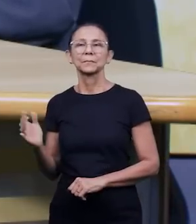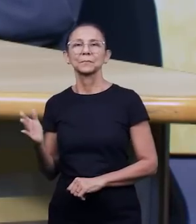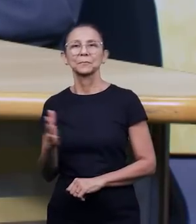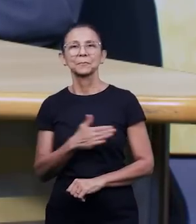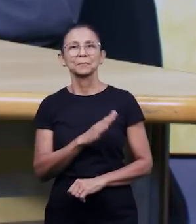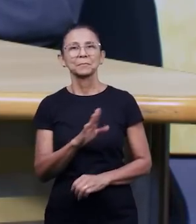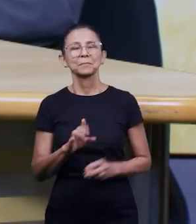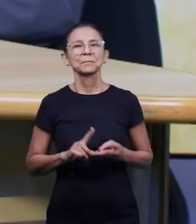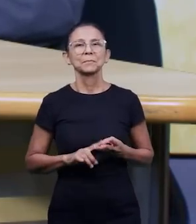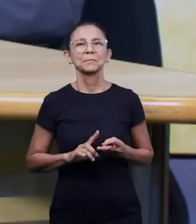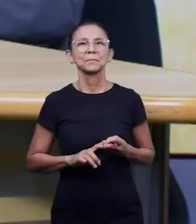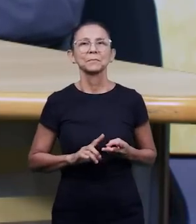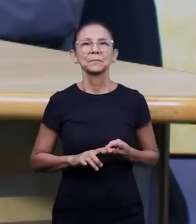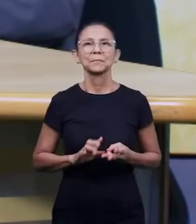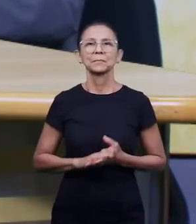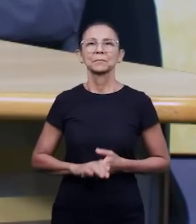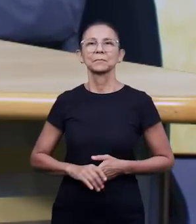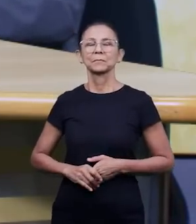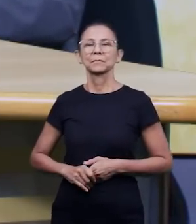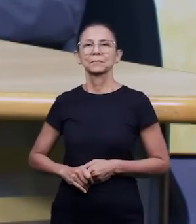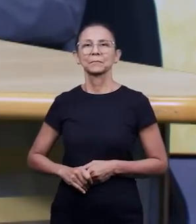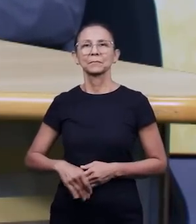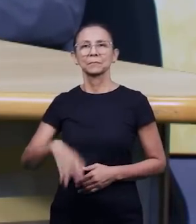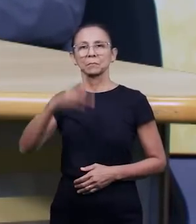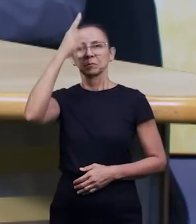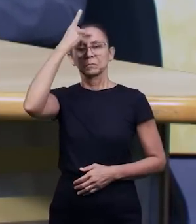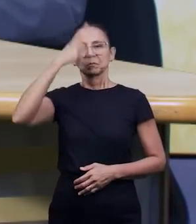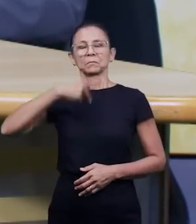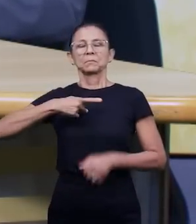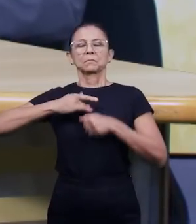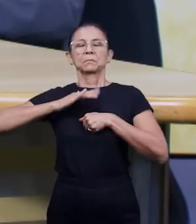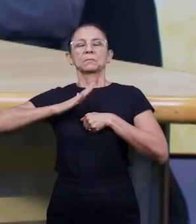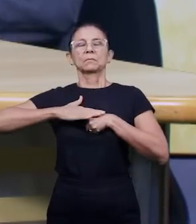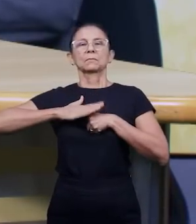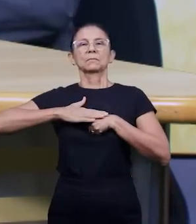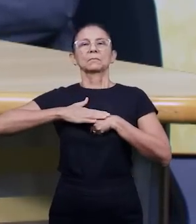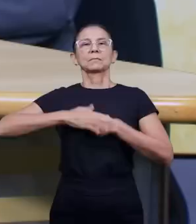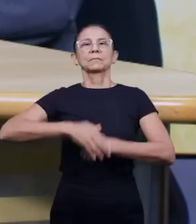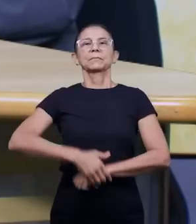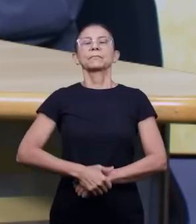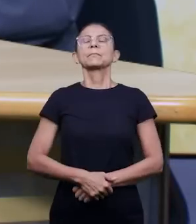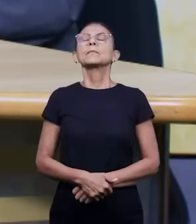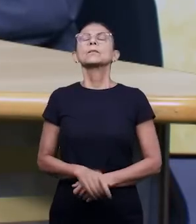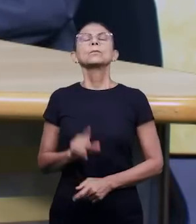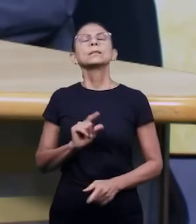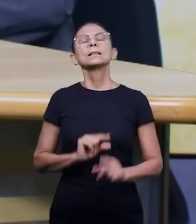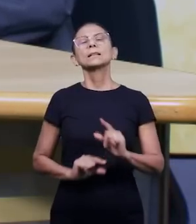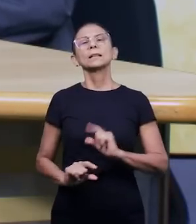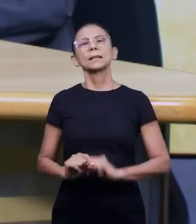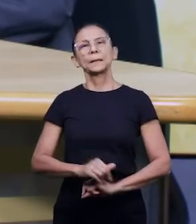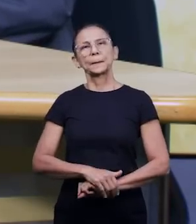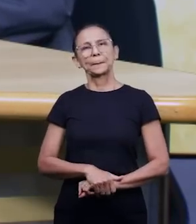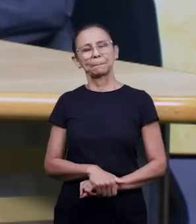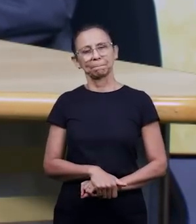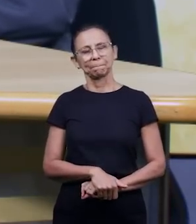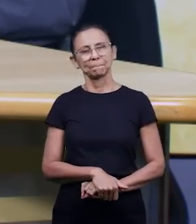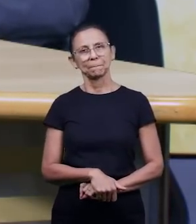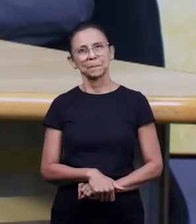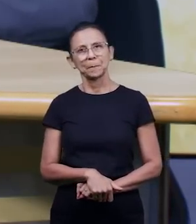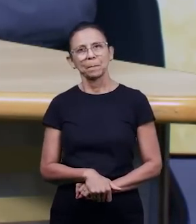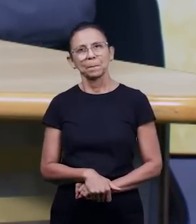você tem o direito de discordar disso. Tá? Eu não estou aceitando isso. Está tudo bem, mas você tem o dever de saber se isso que você está